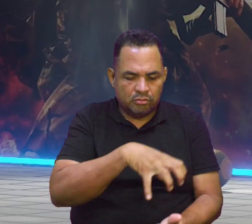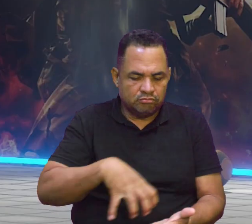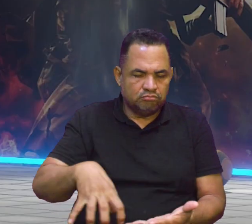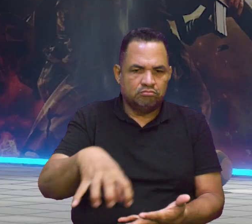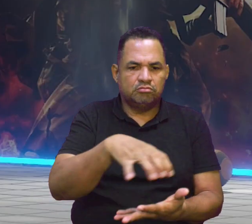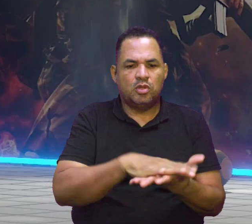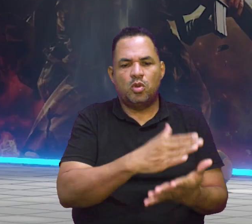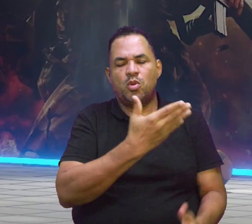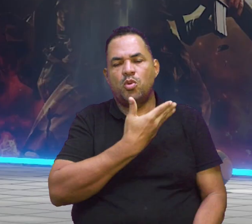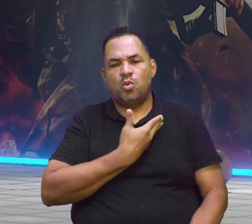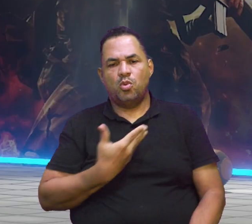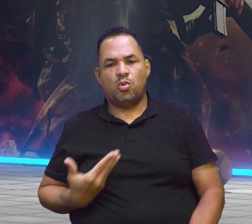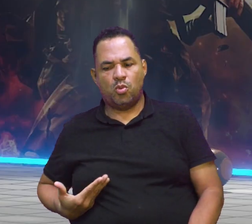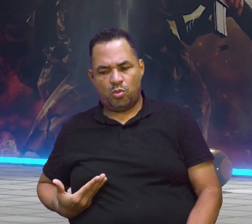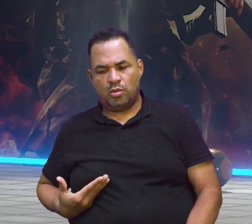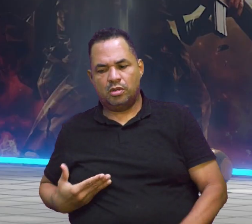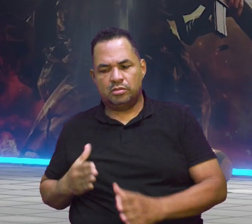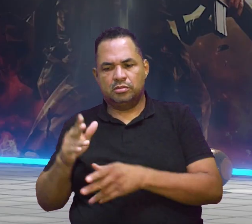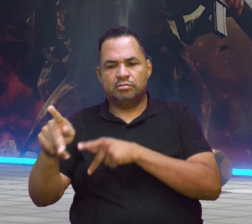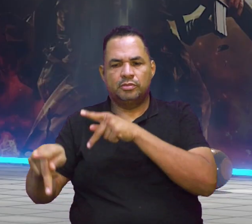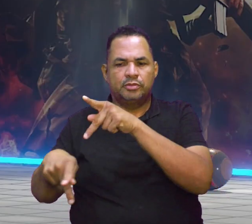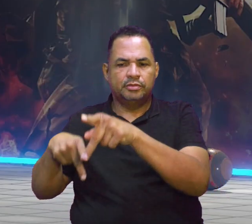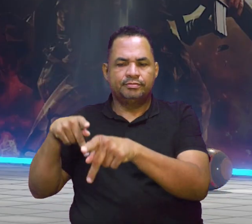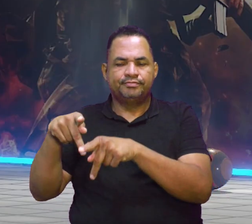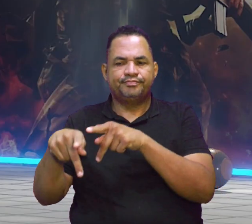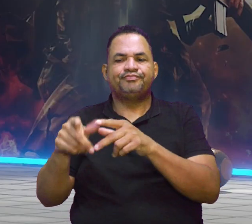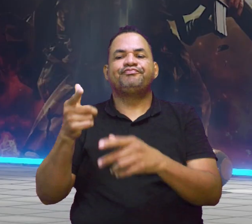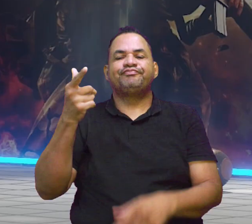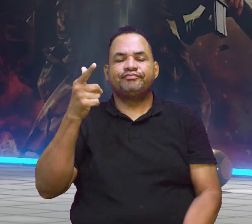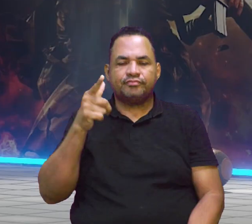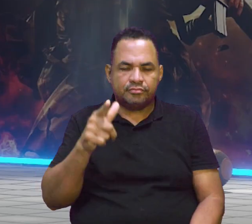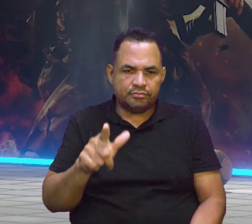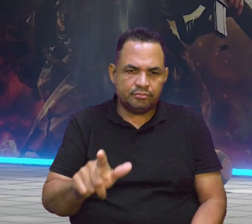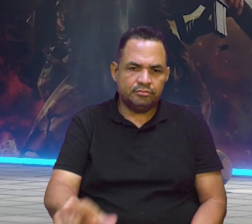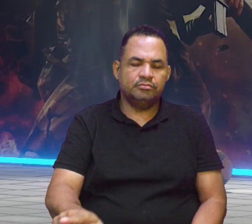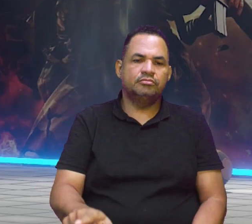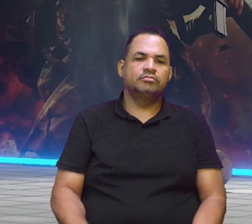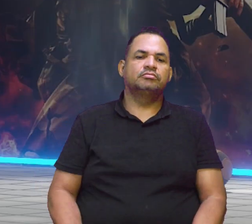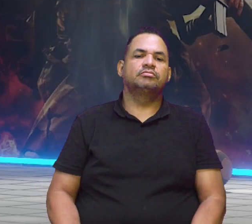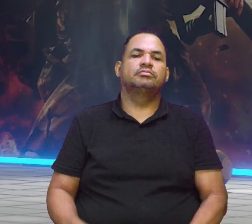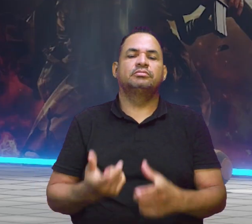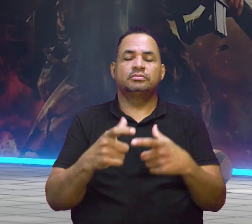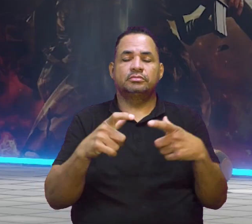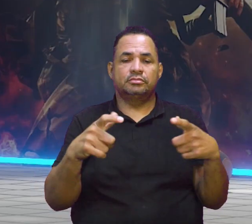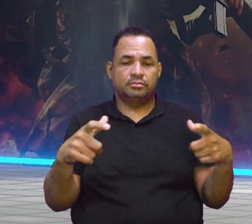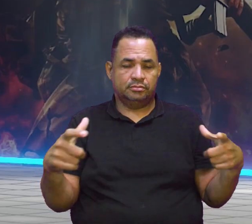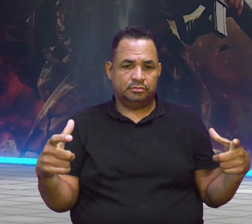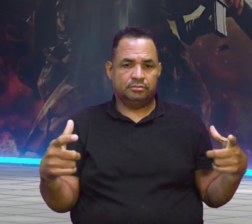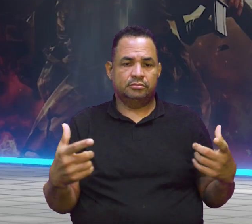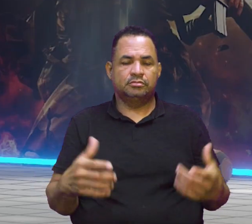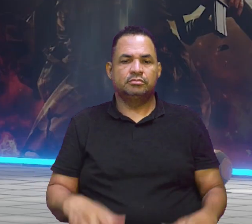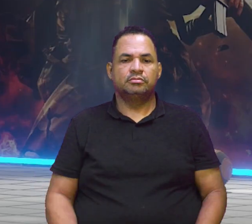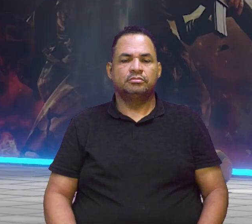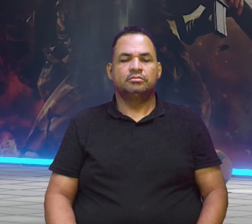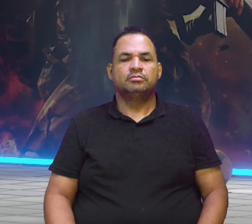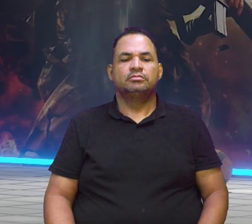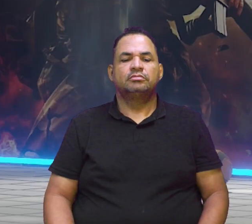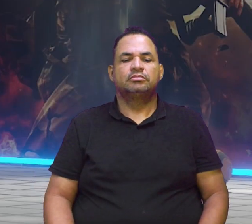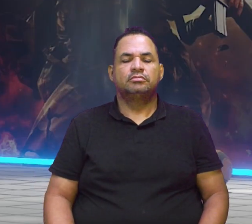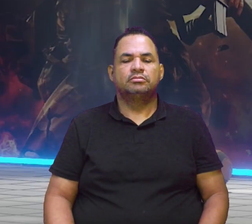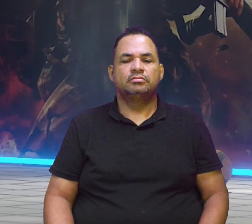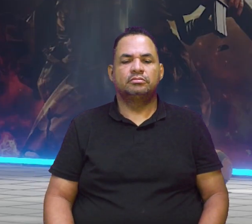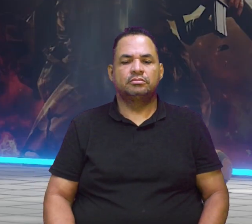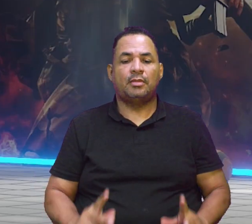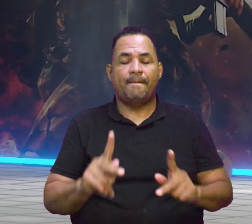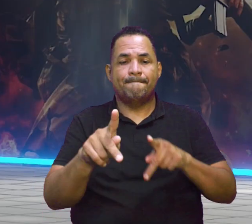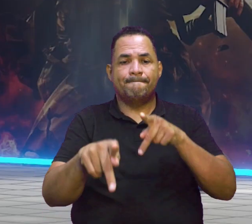e a população, porque mais uma vez estava crescendo um poder paralelo. Então, o poder ele tinha que